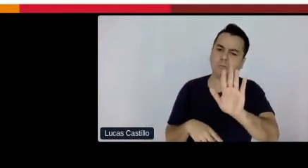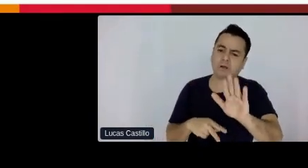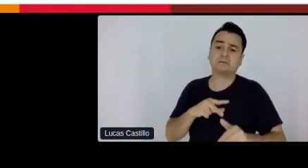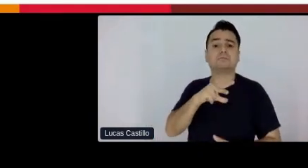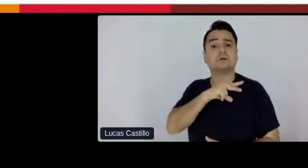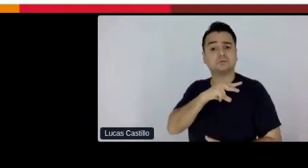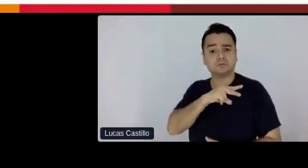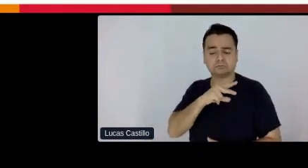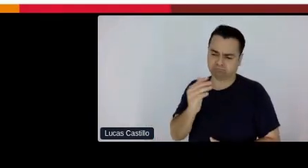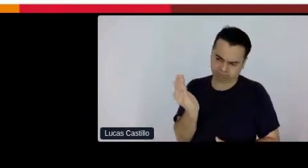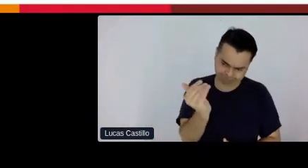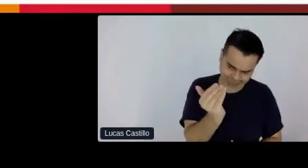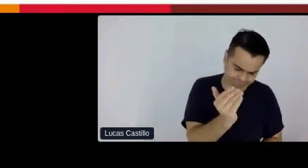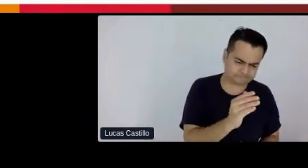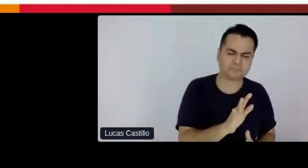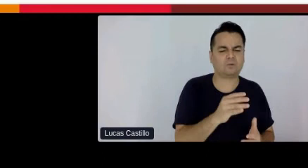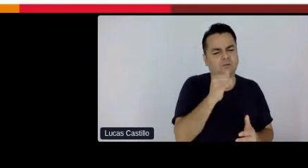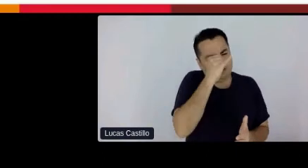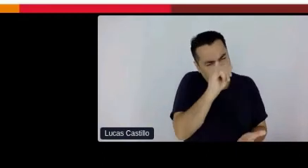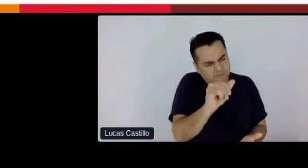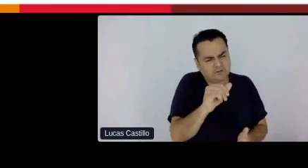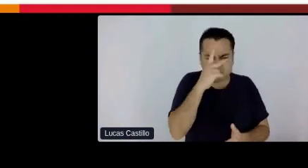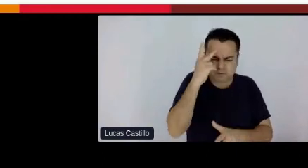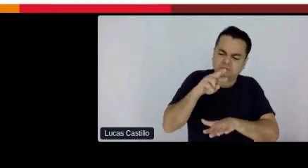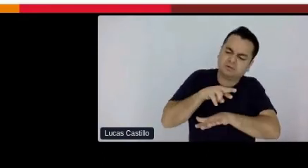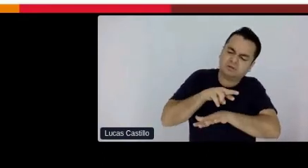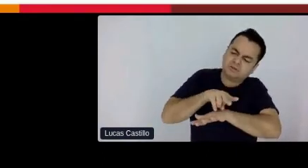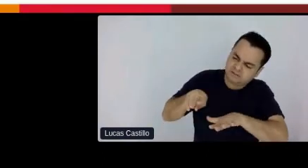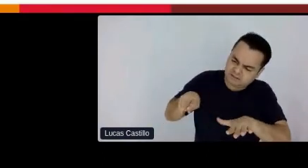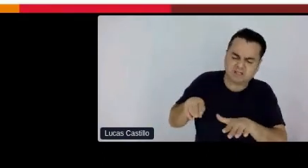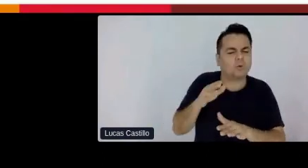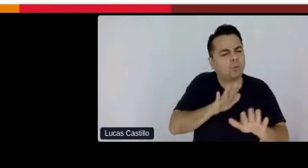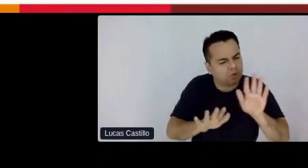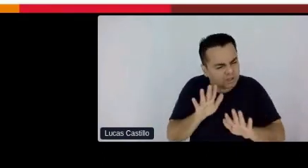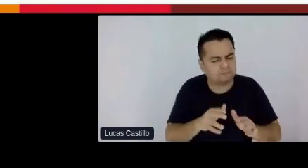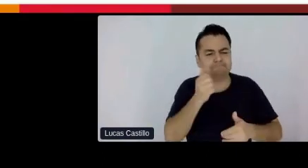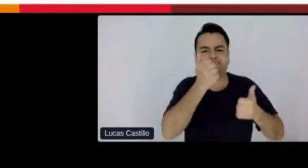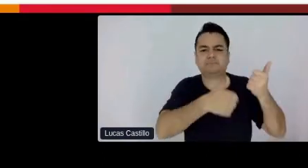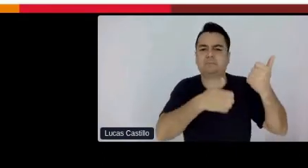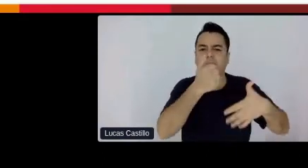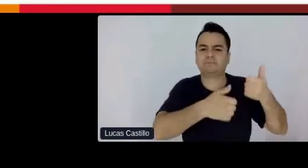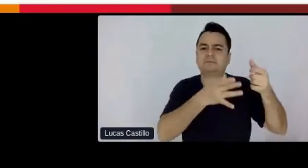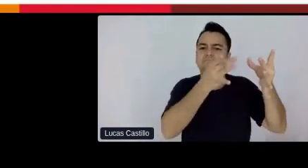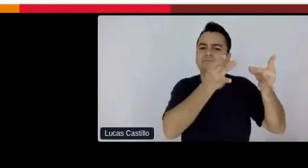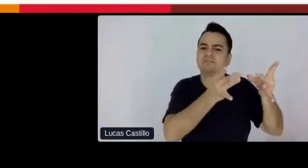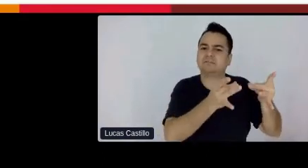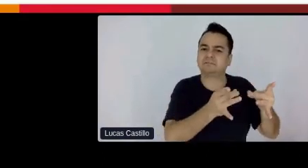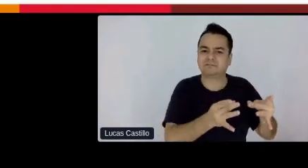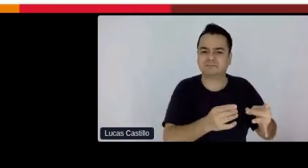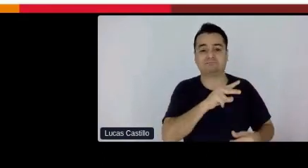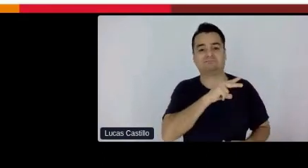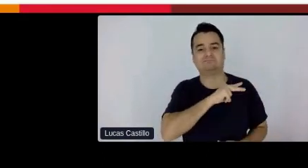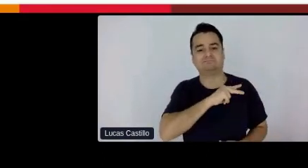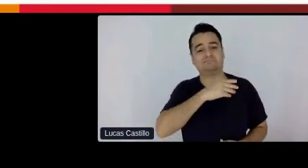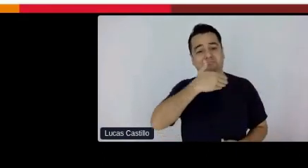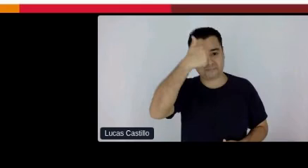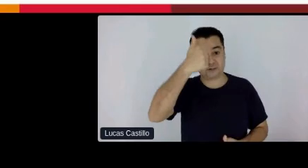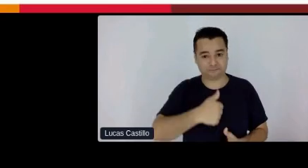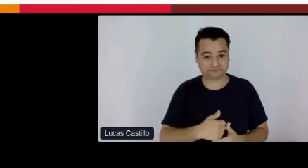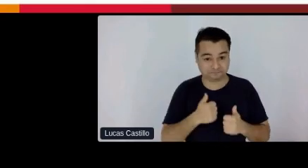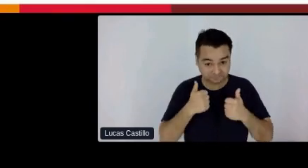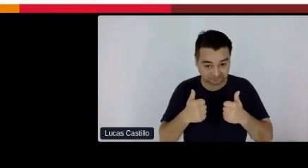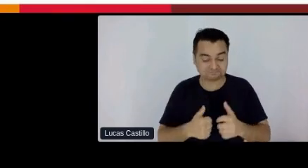reunião, instruir e orientar, porque eu acho que a orientação e a conscientização é a melhor forma para a gente melhorar o mundo. Vamos lá para o nosso